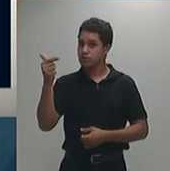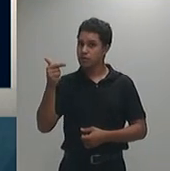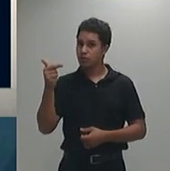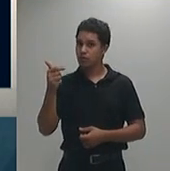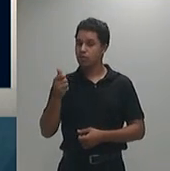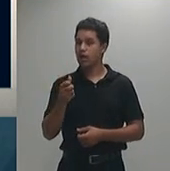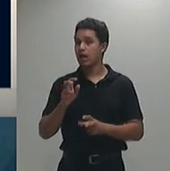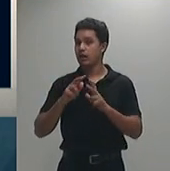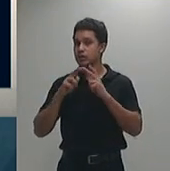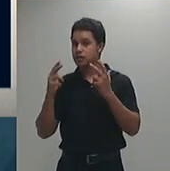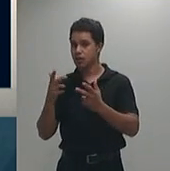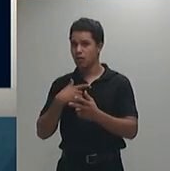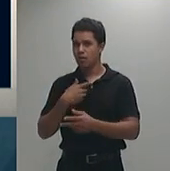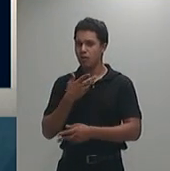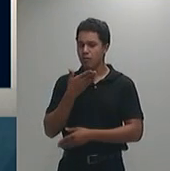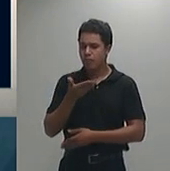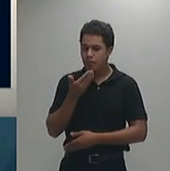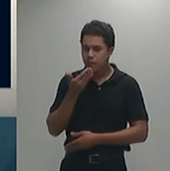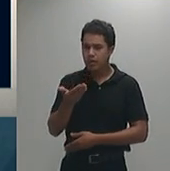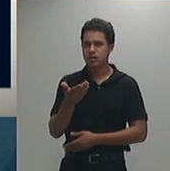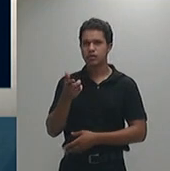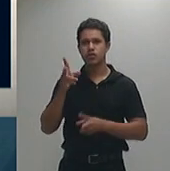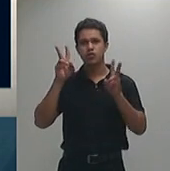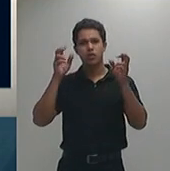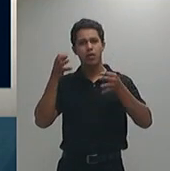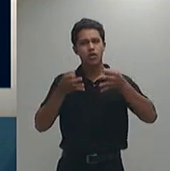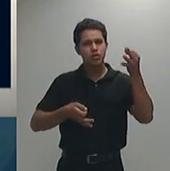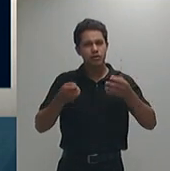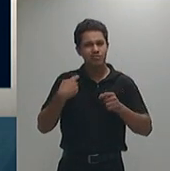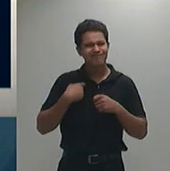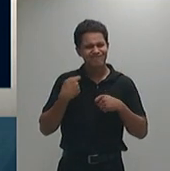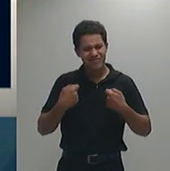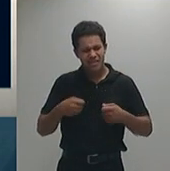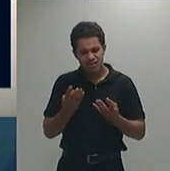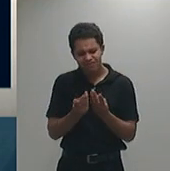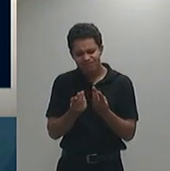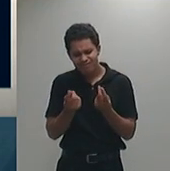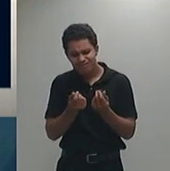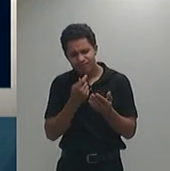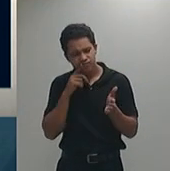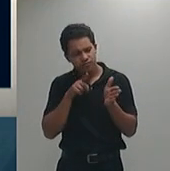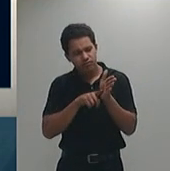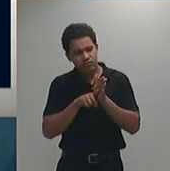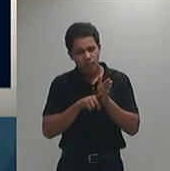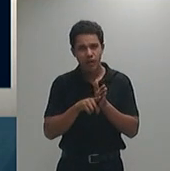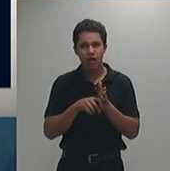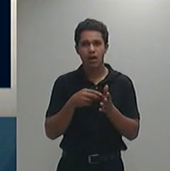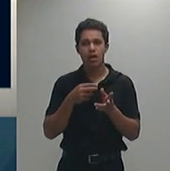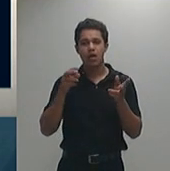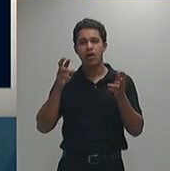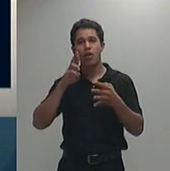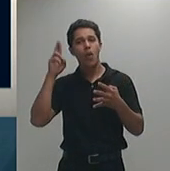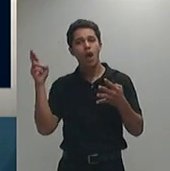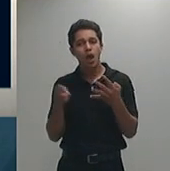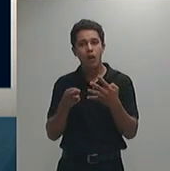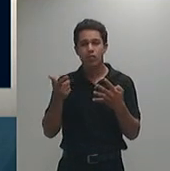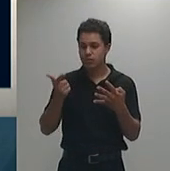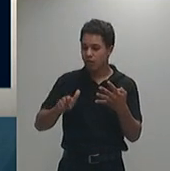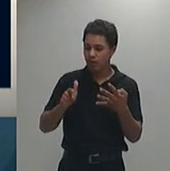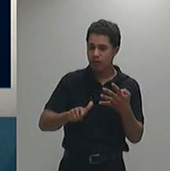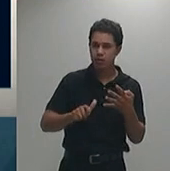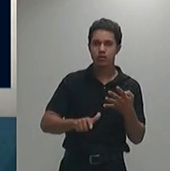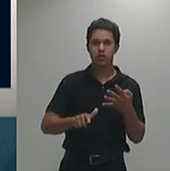é questão jurídica Está Madura para ser apreciado em antes de recurso repetitivo e nesse passo